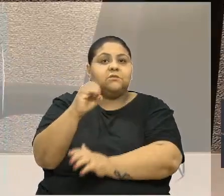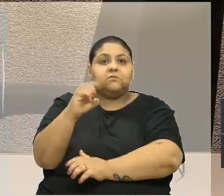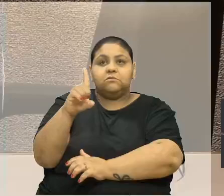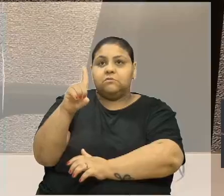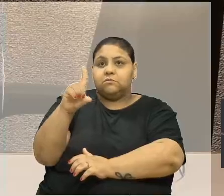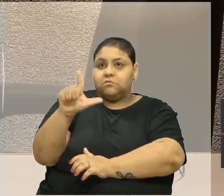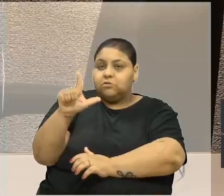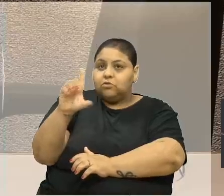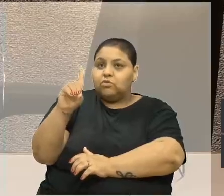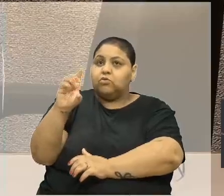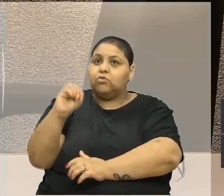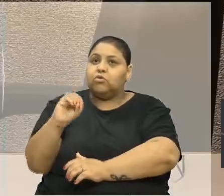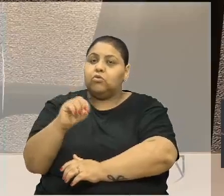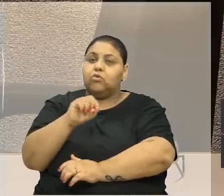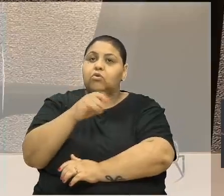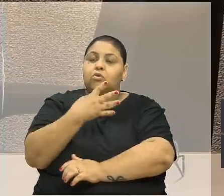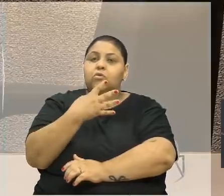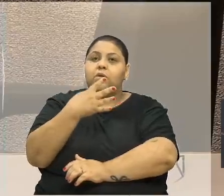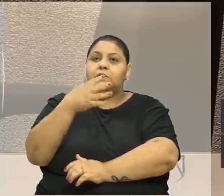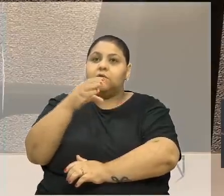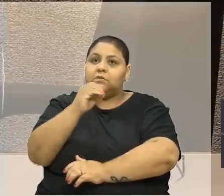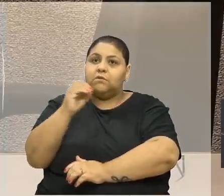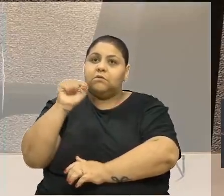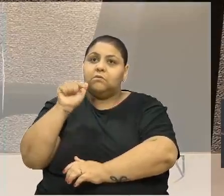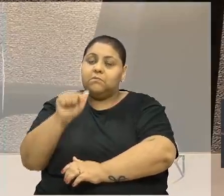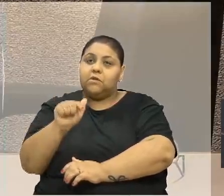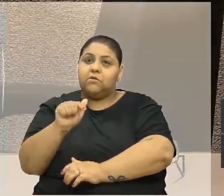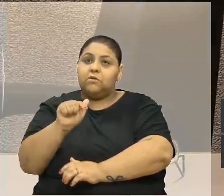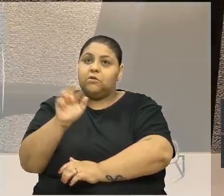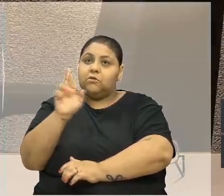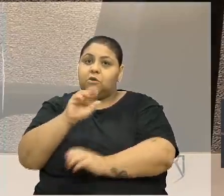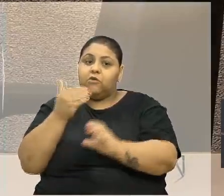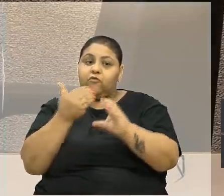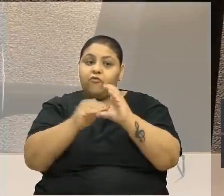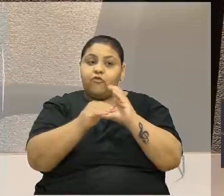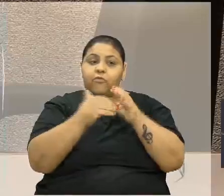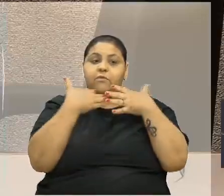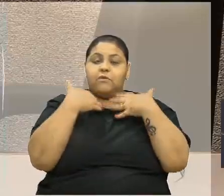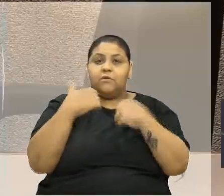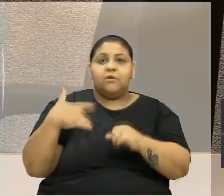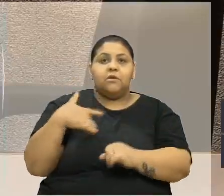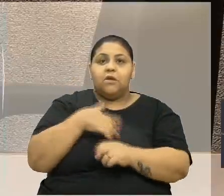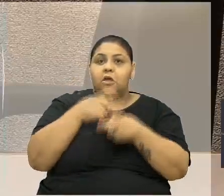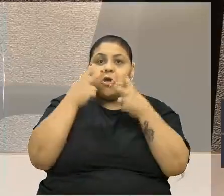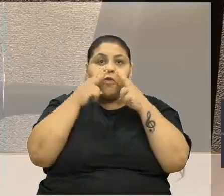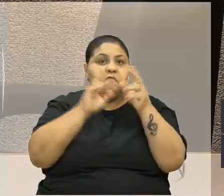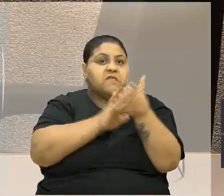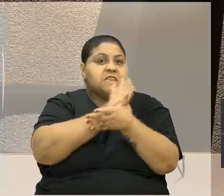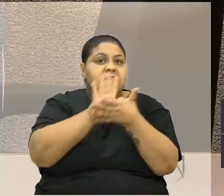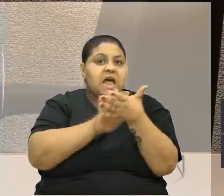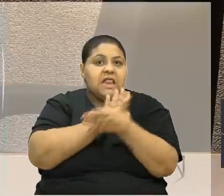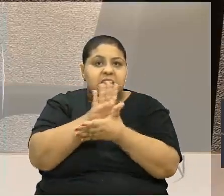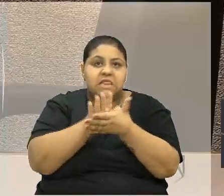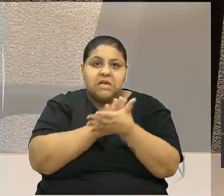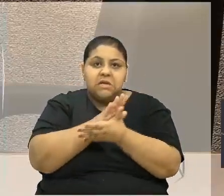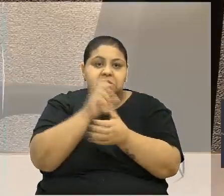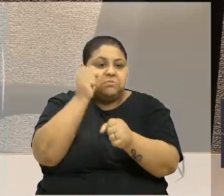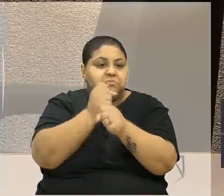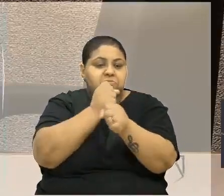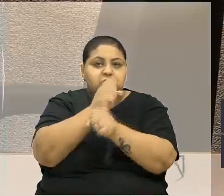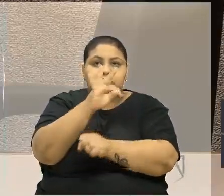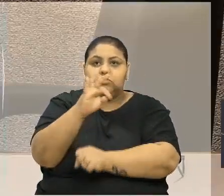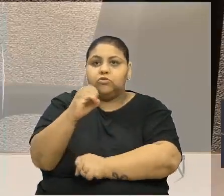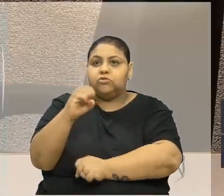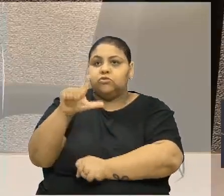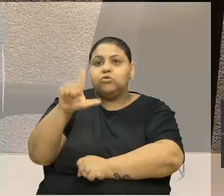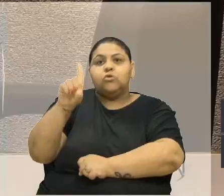reais foi para a Secretaria da Saúde, mas até o presente momento eu não vi todo em lugar nenhum. Então é triste, mas